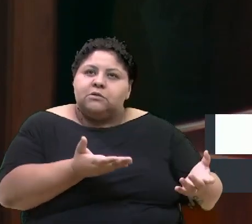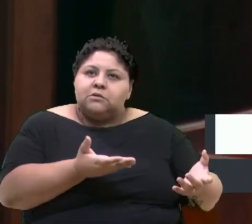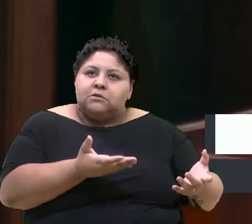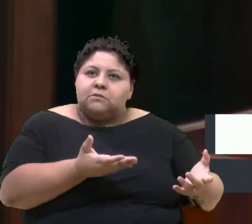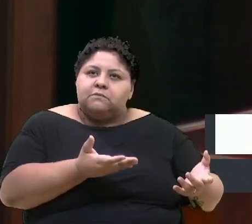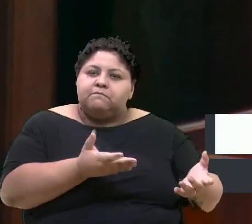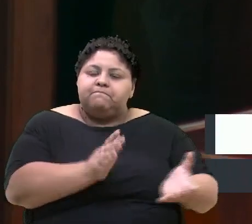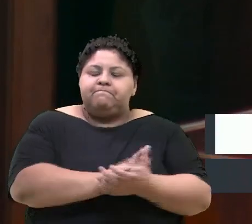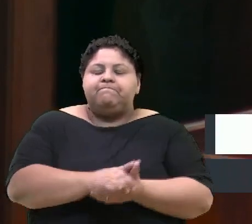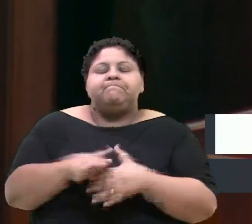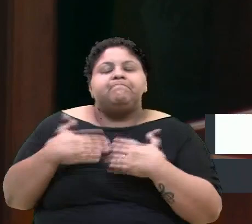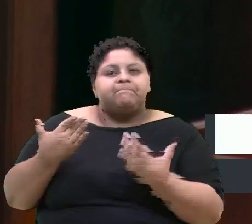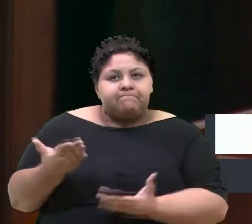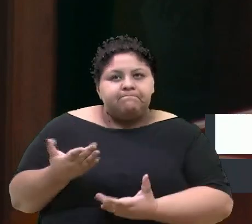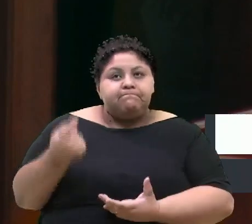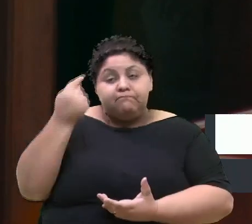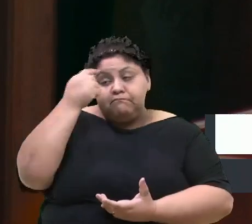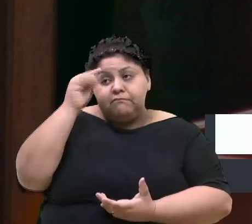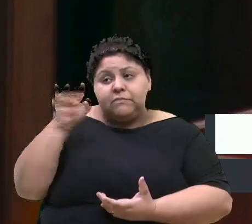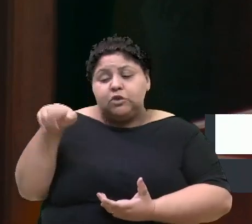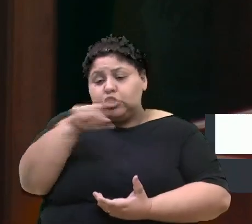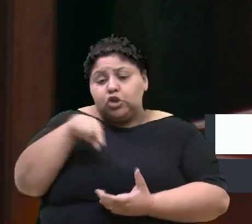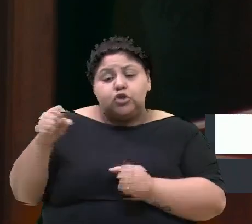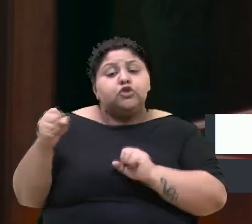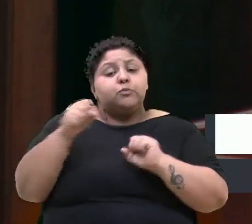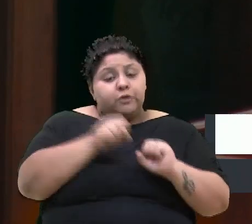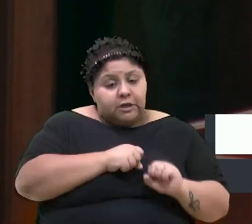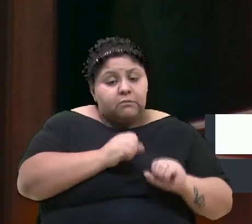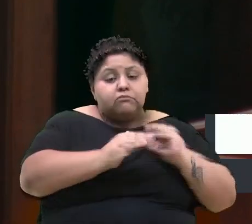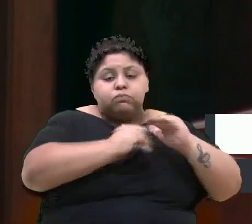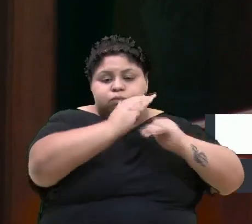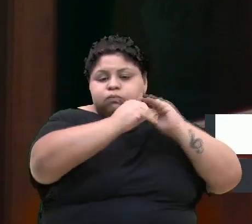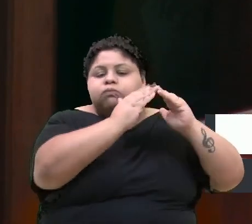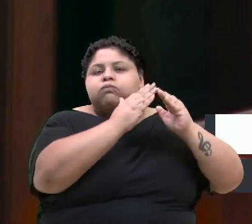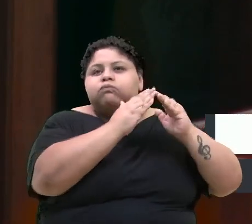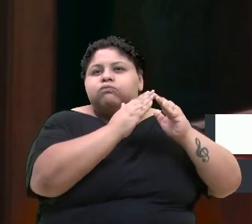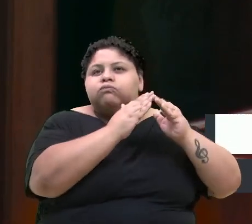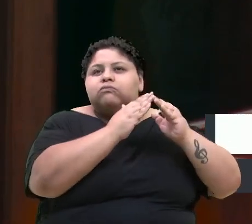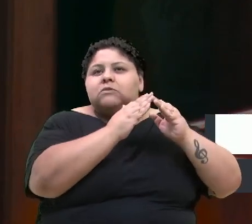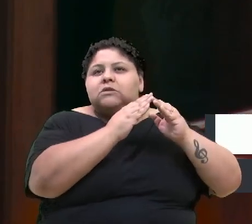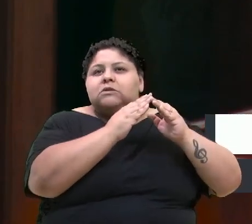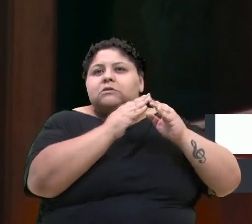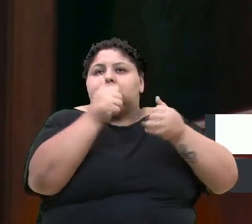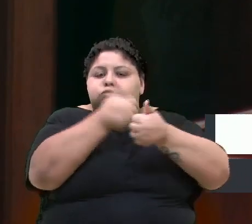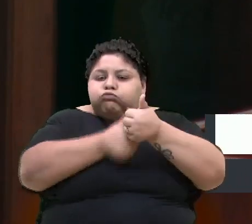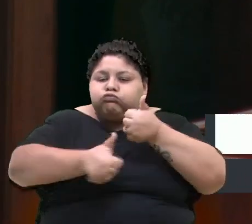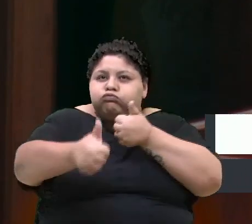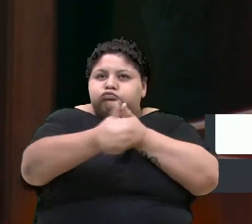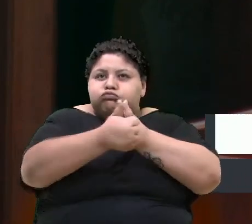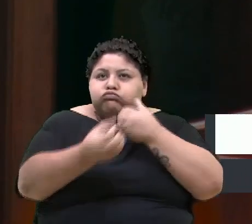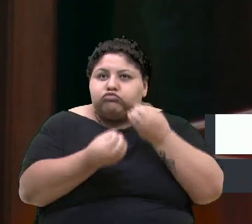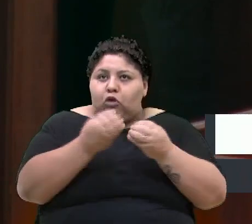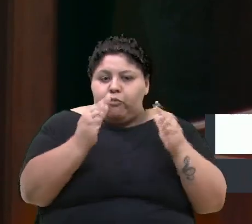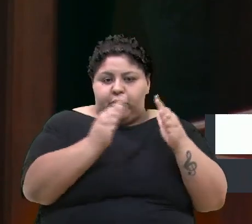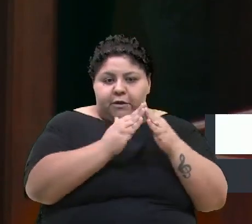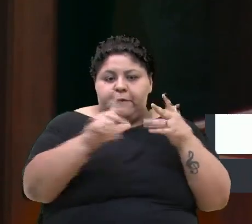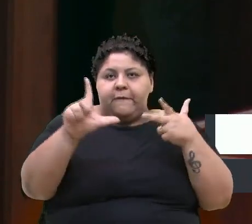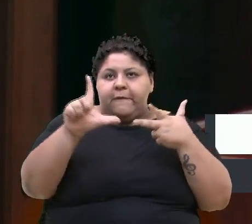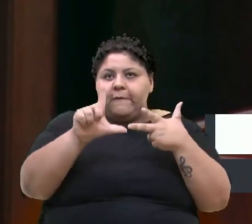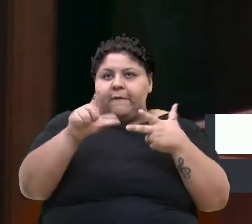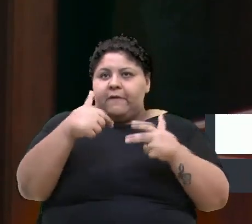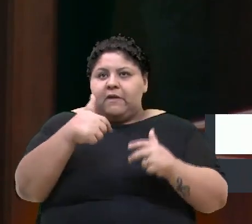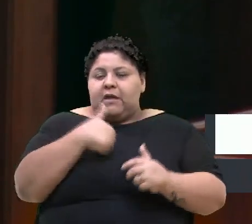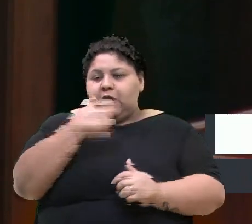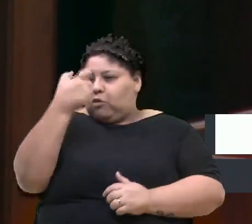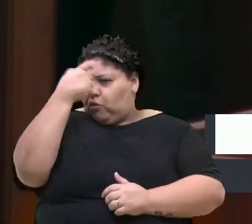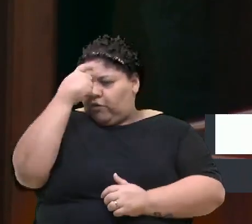gamificado. Então, é uma ideia que nós podemos construir e sermos protagonistas enquanto Casa Legislativa. Eu desconheço outra